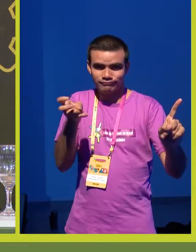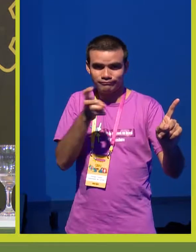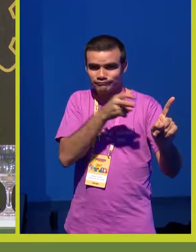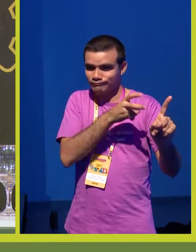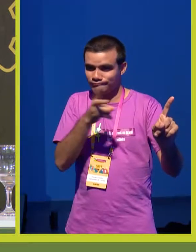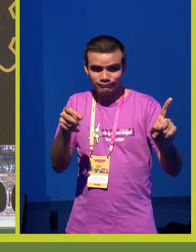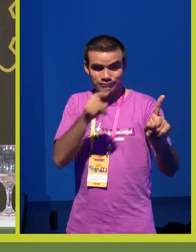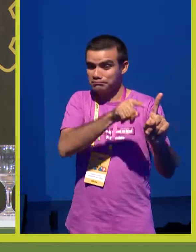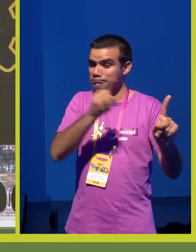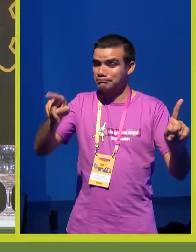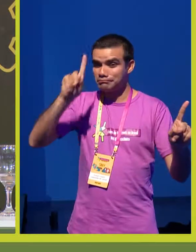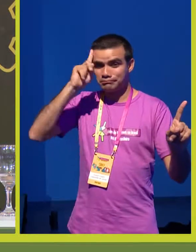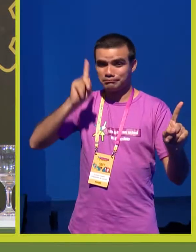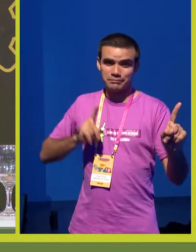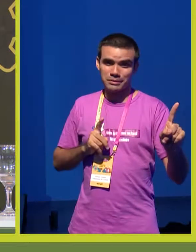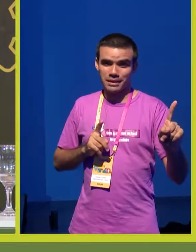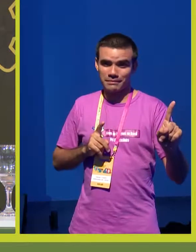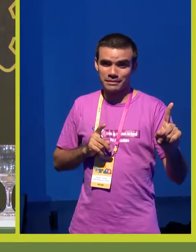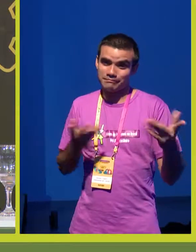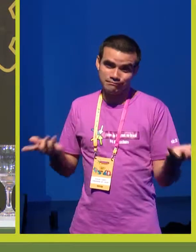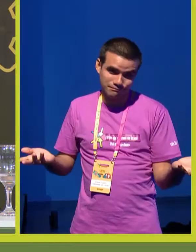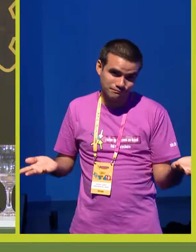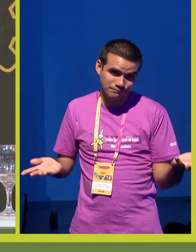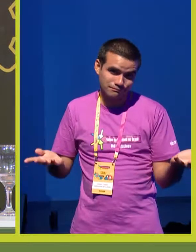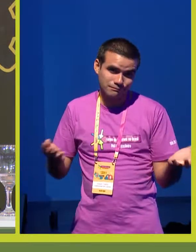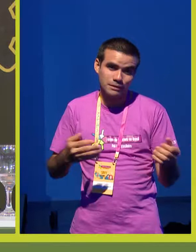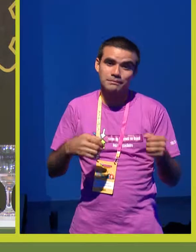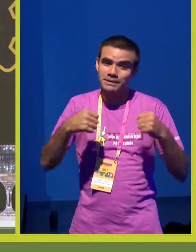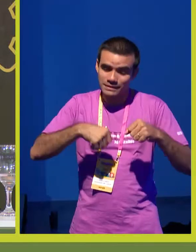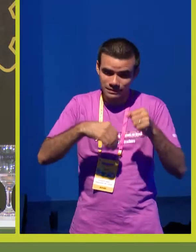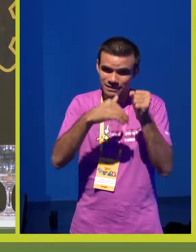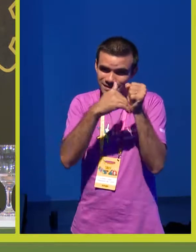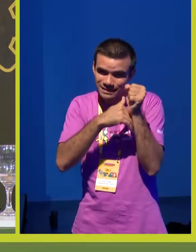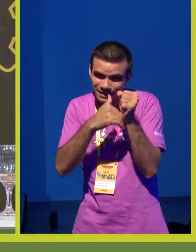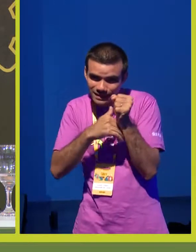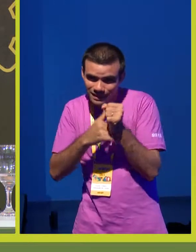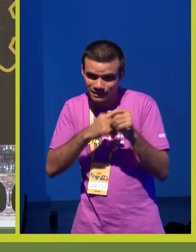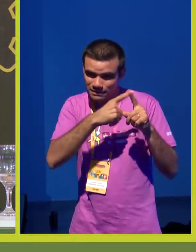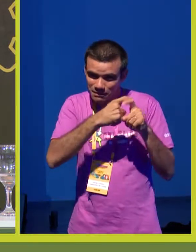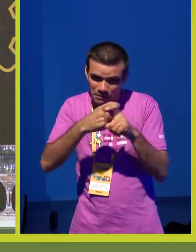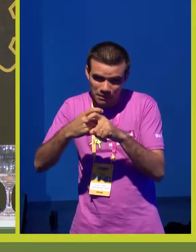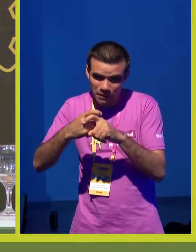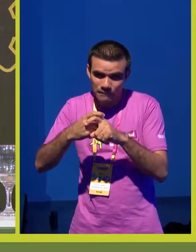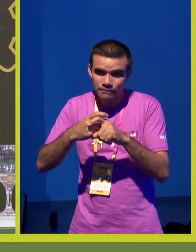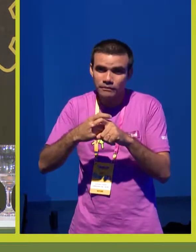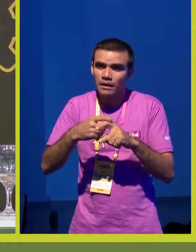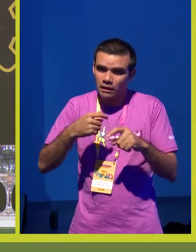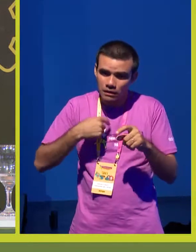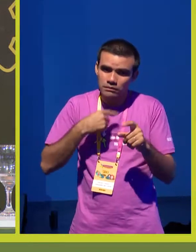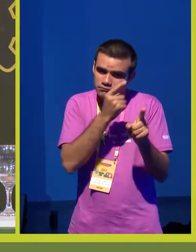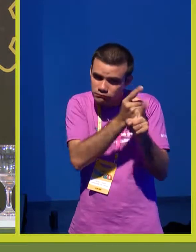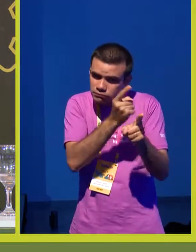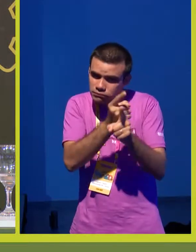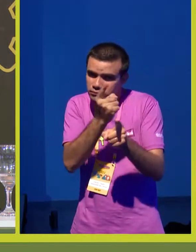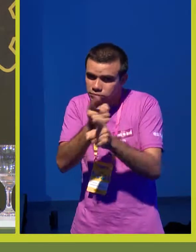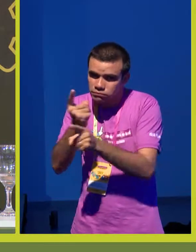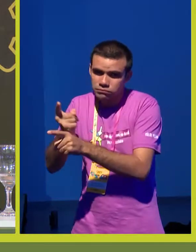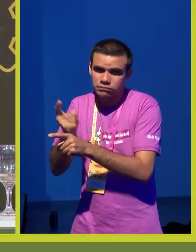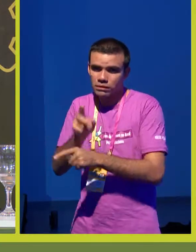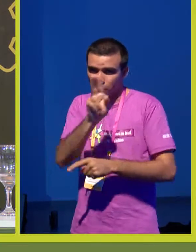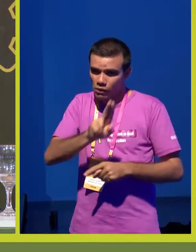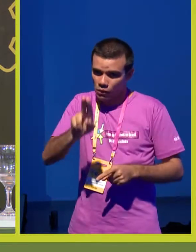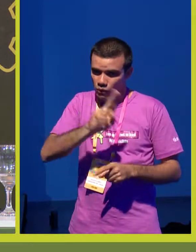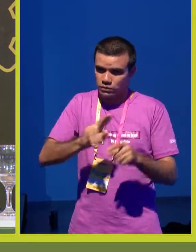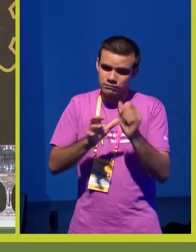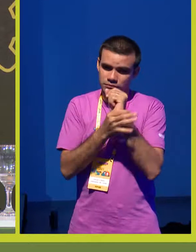requer modificar o código dessas aplicações e os mecanismos de autenticação entre as partes na comunicação que elas se utilizam. Um